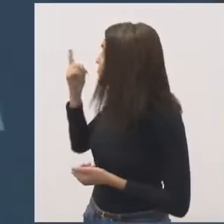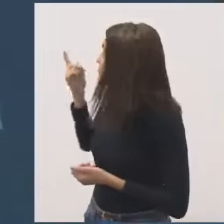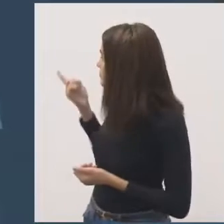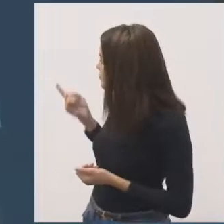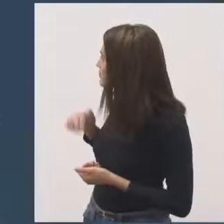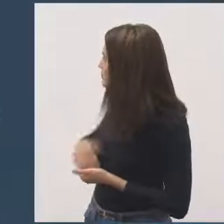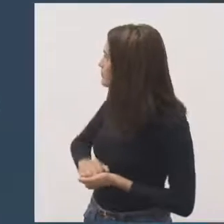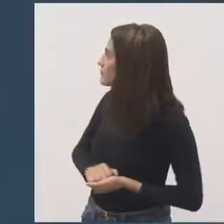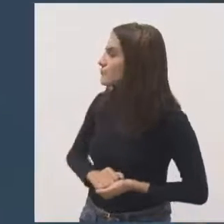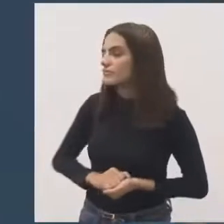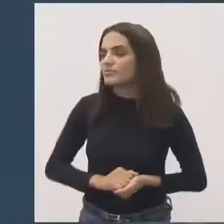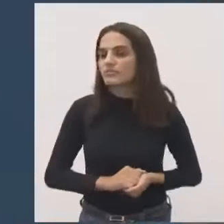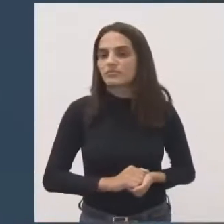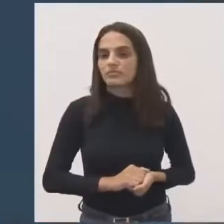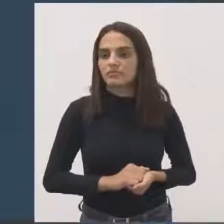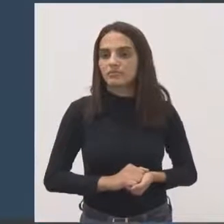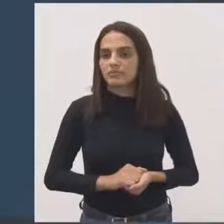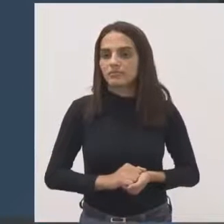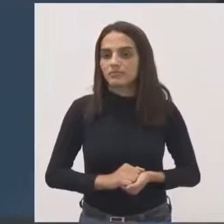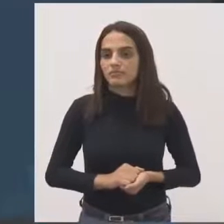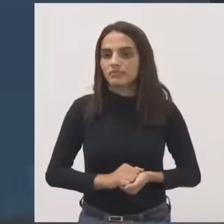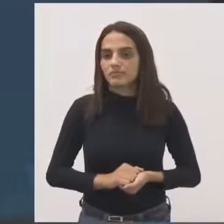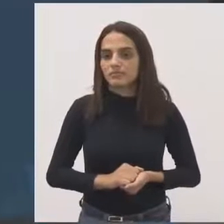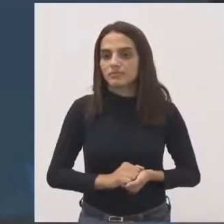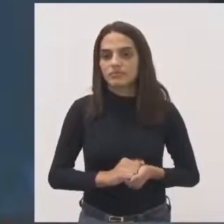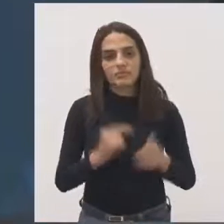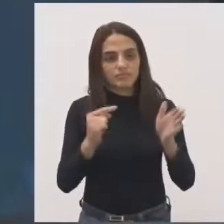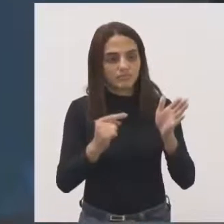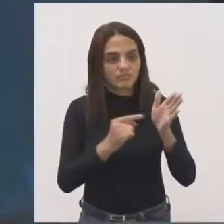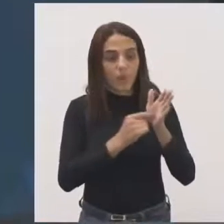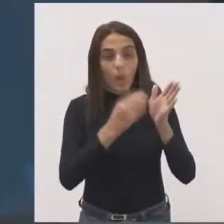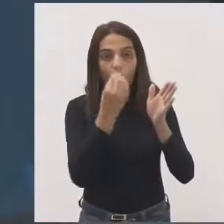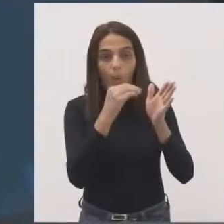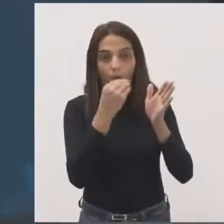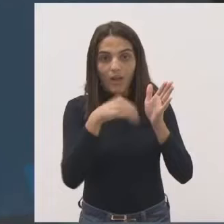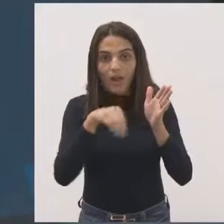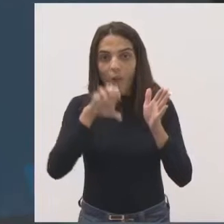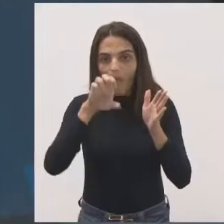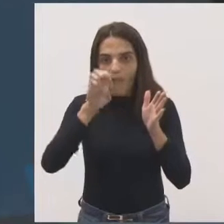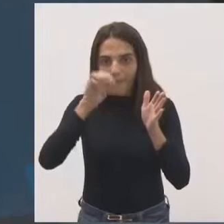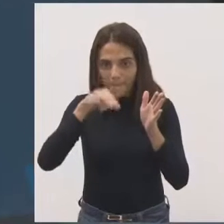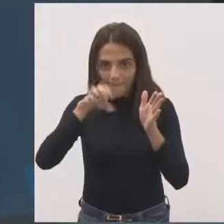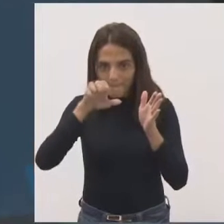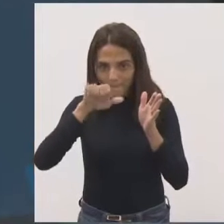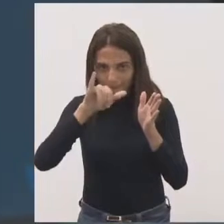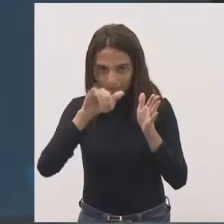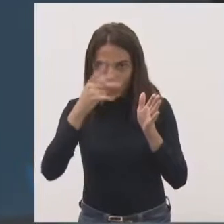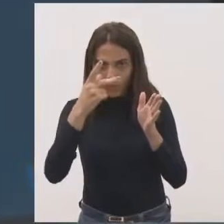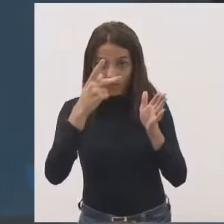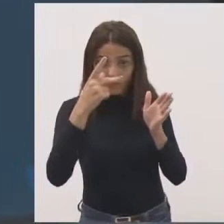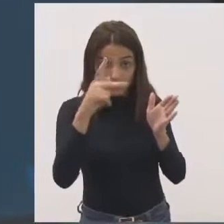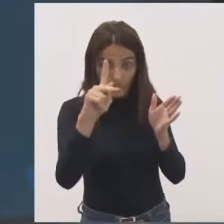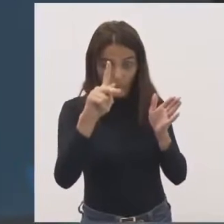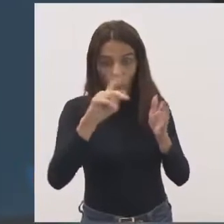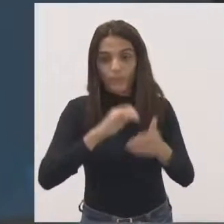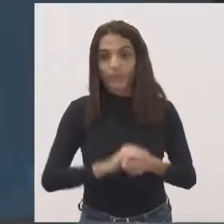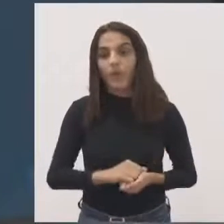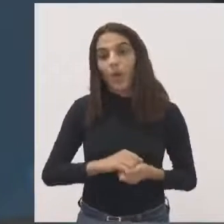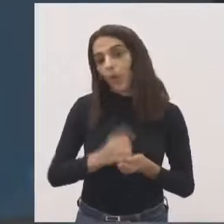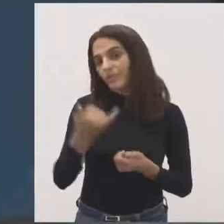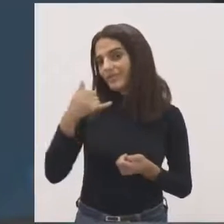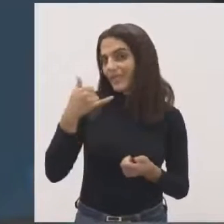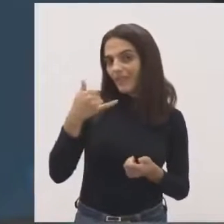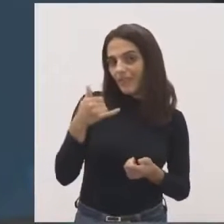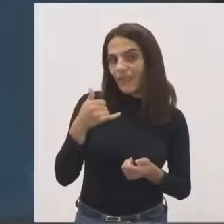Então, aqui, nesse campo aqui, vocês podem colocar o seu e-mail, o seu telefone ou sua conta Skype, tá? Tudo isso daqui é